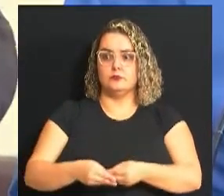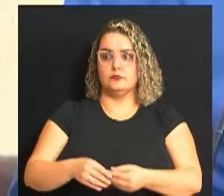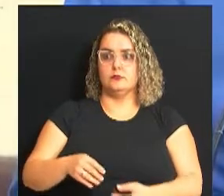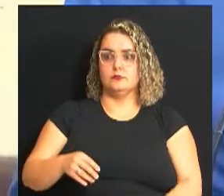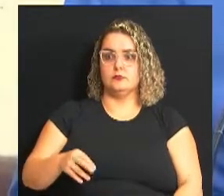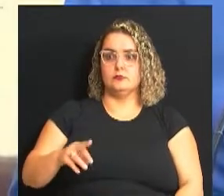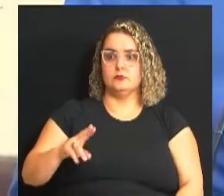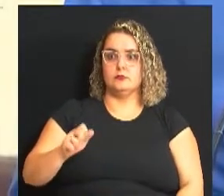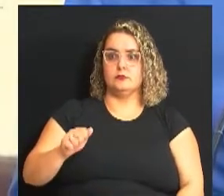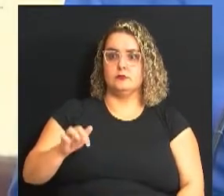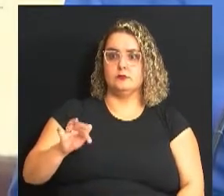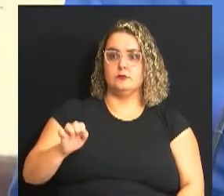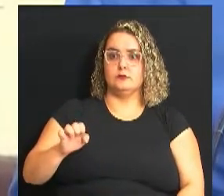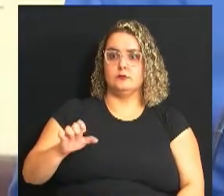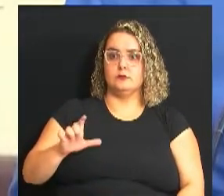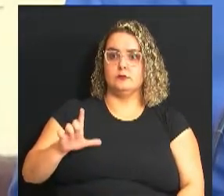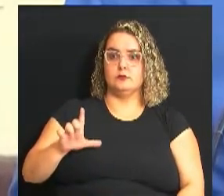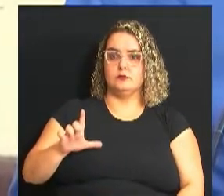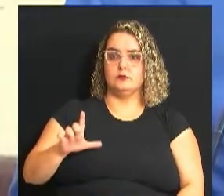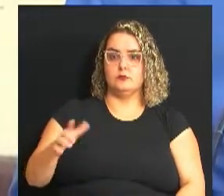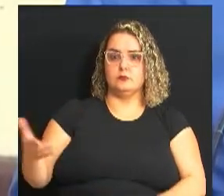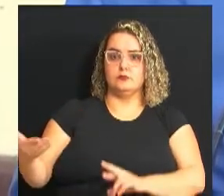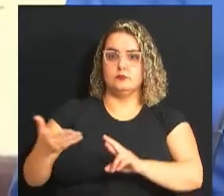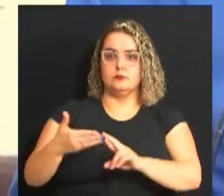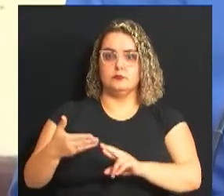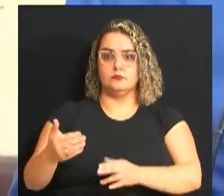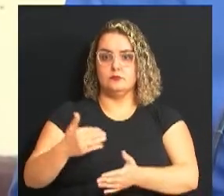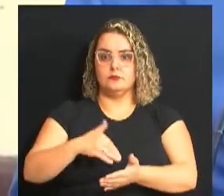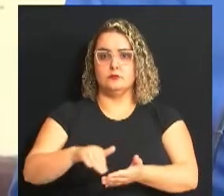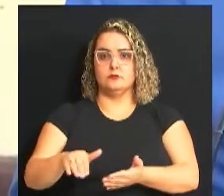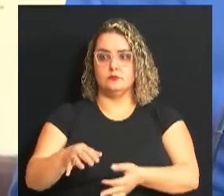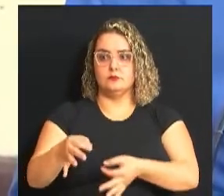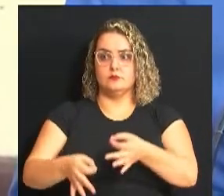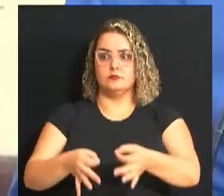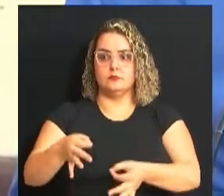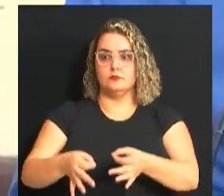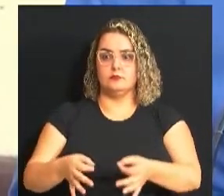Rafael, representando o secretário de Justiça, Pitor Panuto.